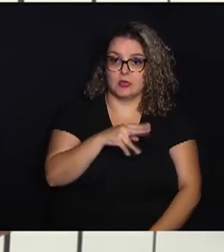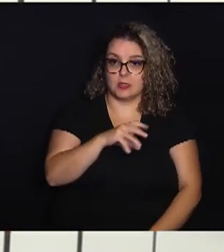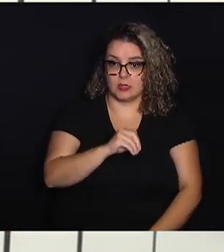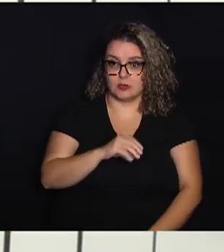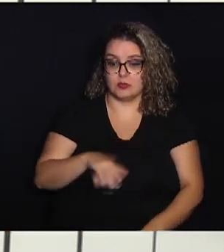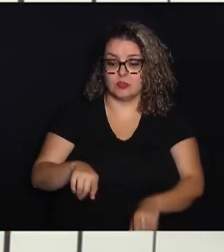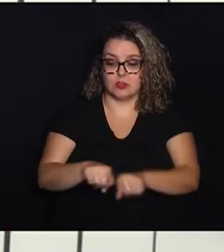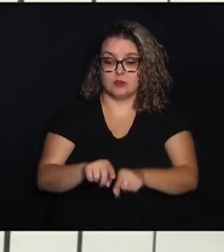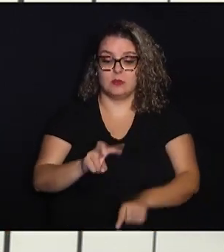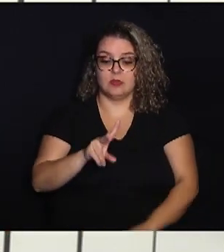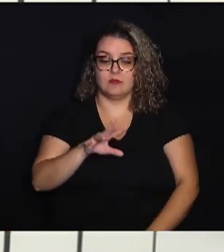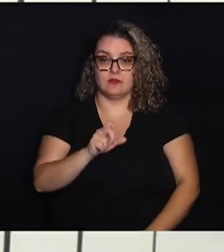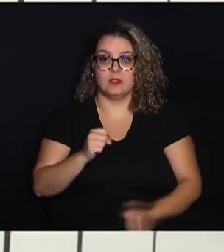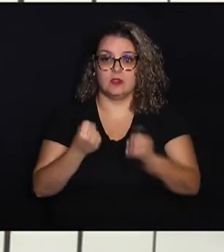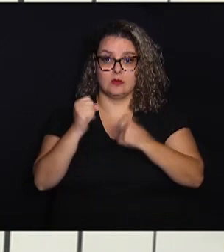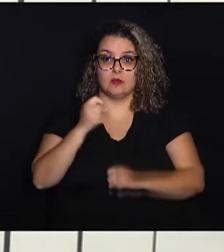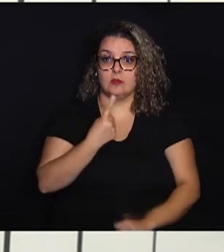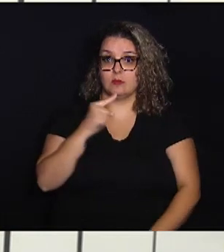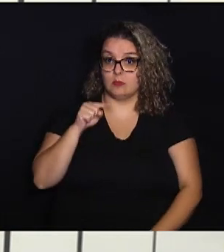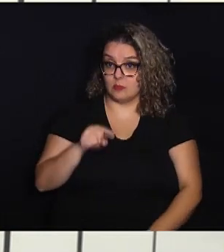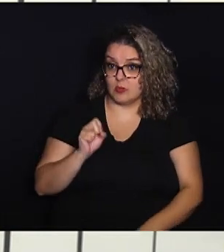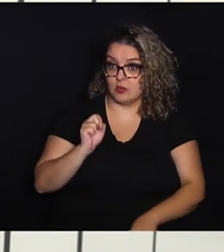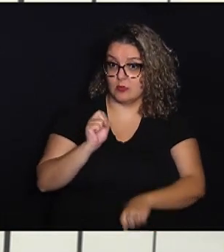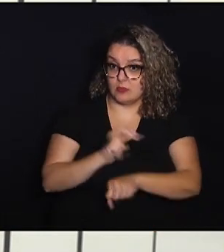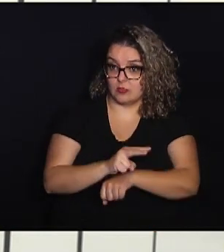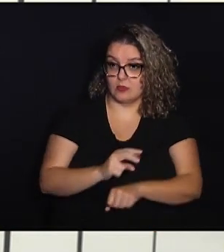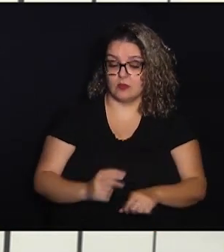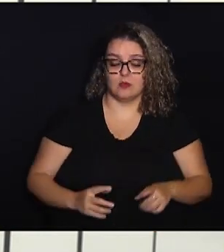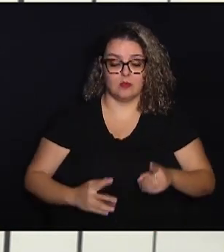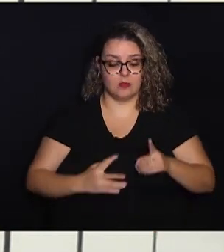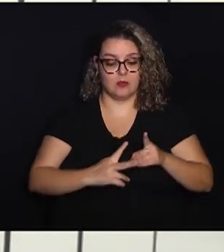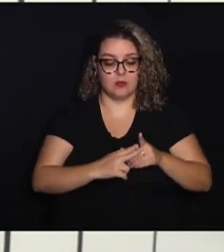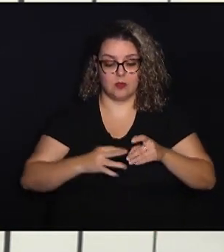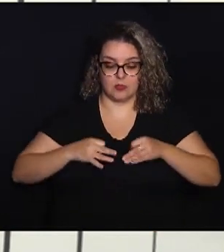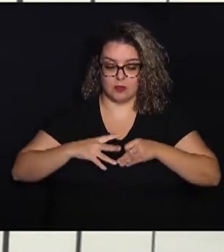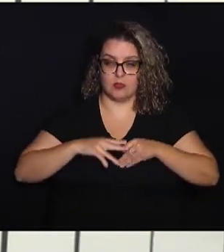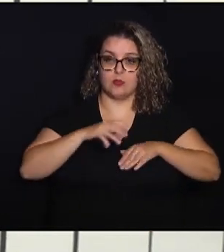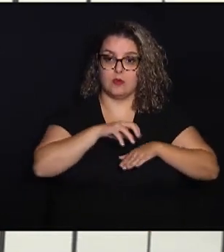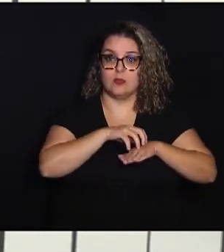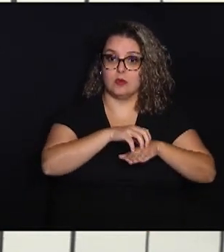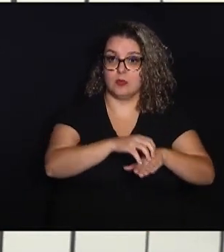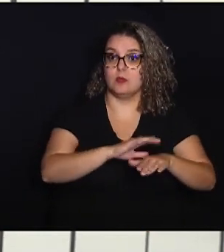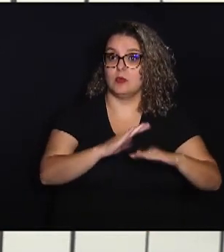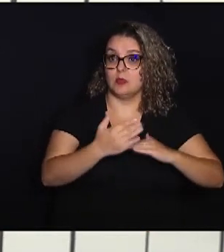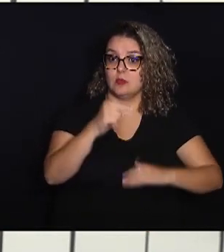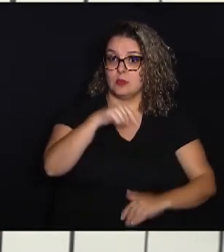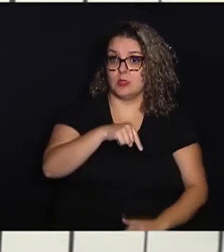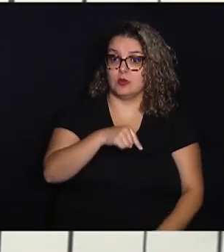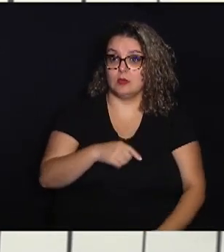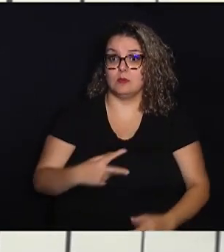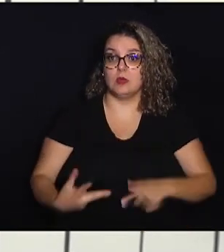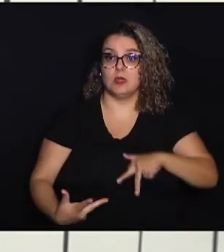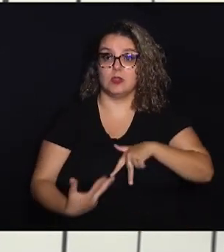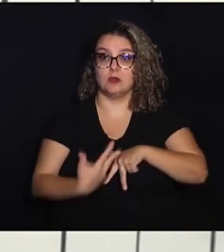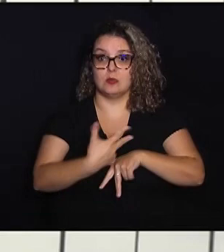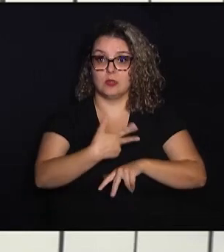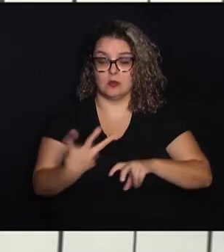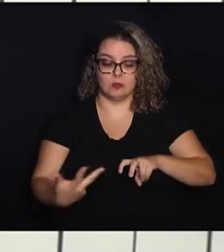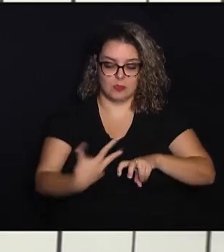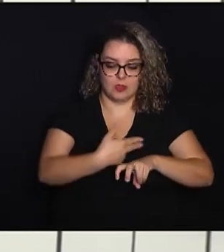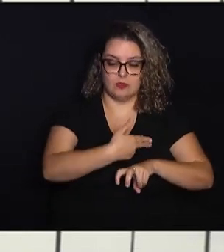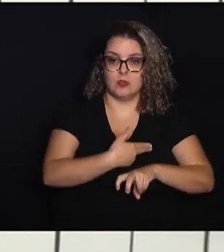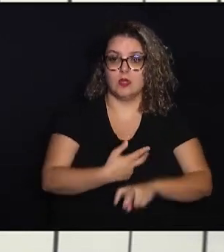1.000 vagas disponíveis. O Castramóvel vai estar no bairro para a realização das cirurgias entre os